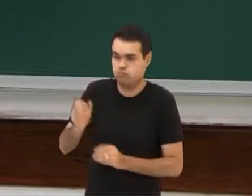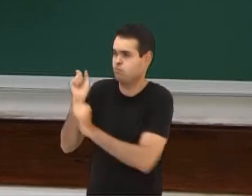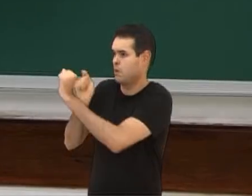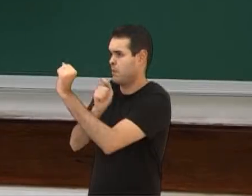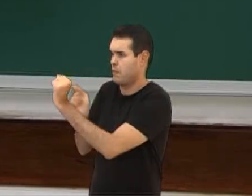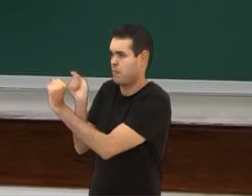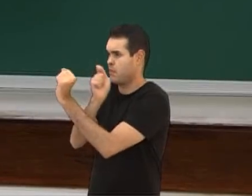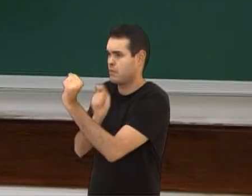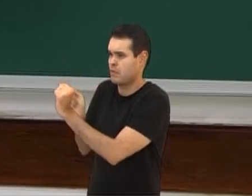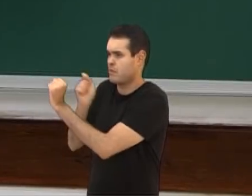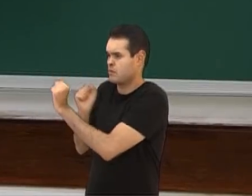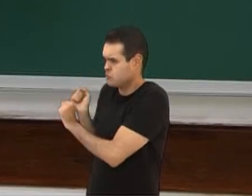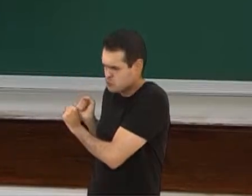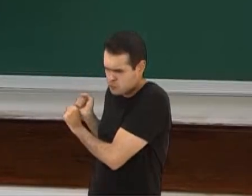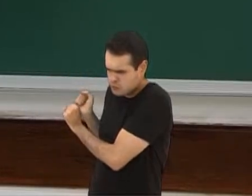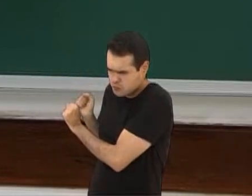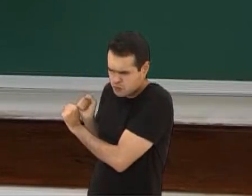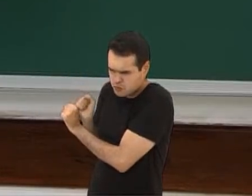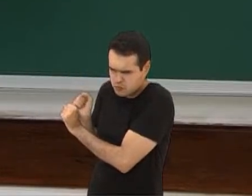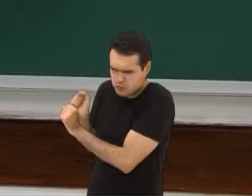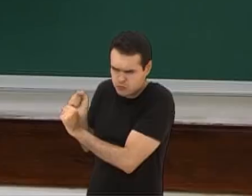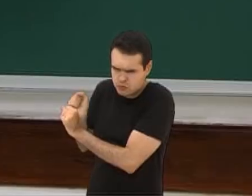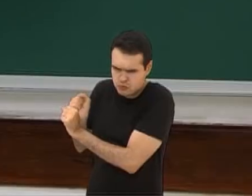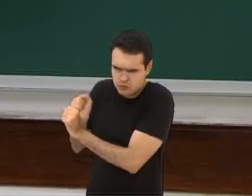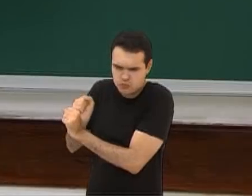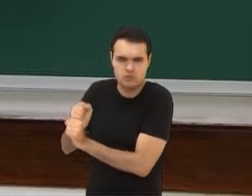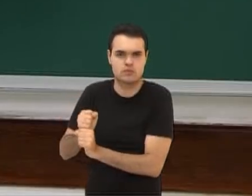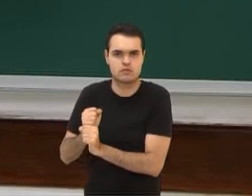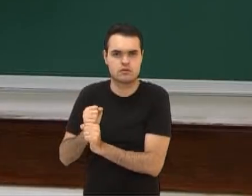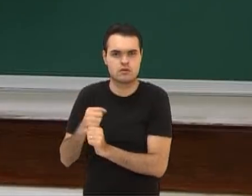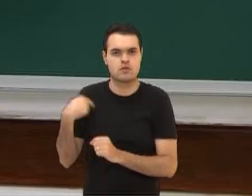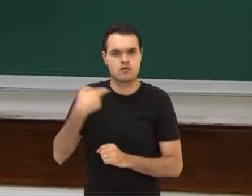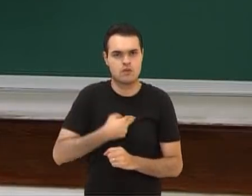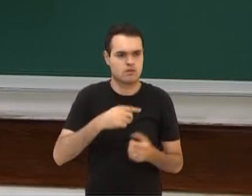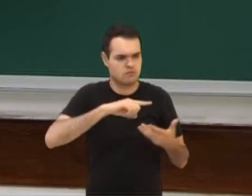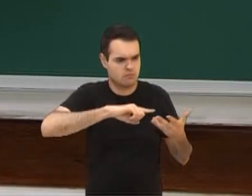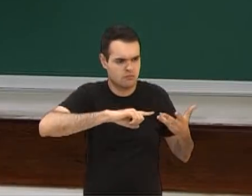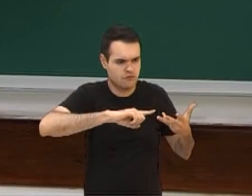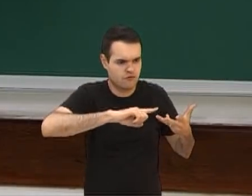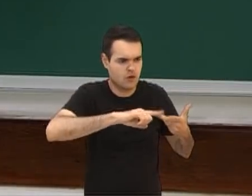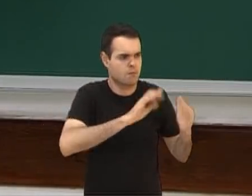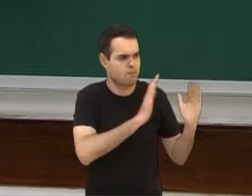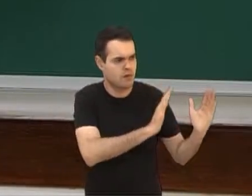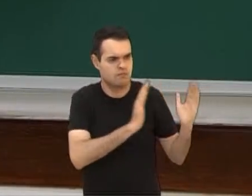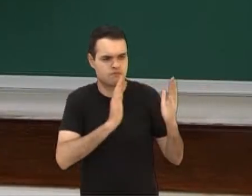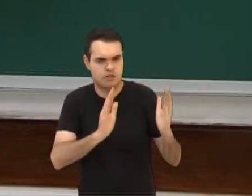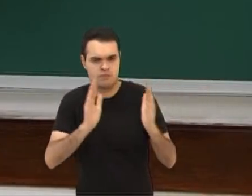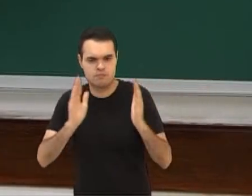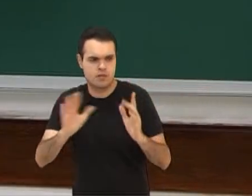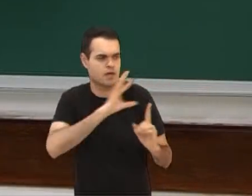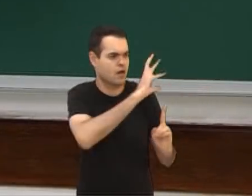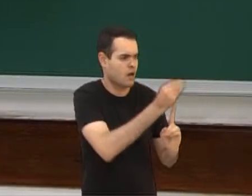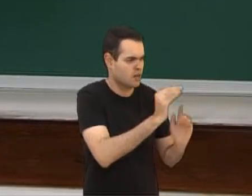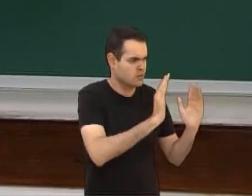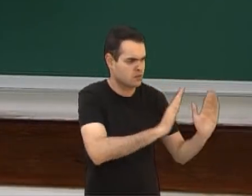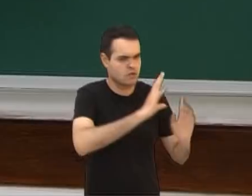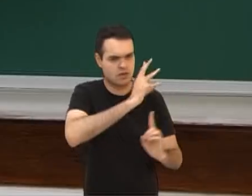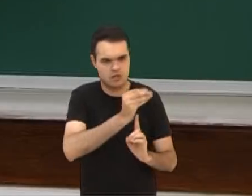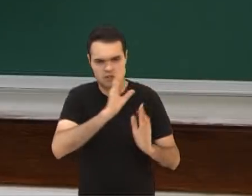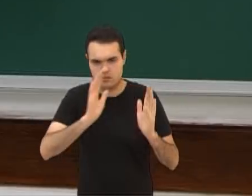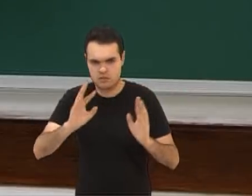coisa. A gente que passou por impressionismo, pós-impressionismo, renascimento, barroco, tudo, toda hora mudando a arte. Eles não,